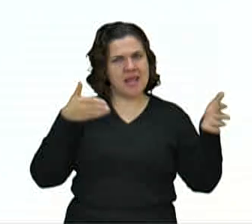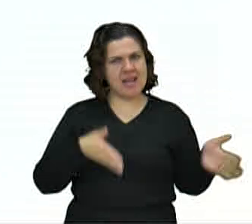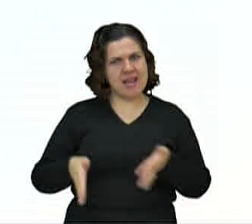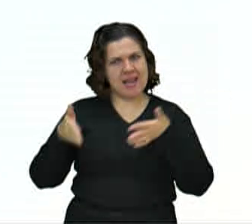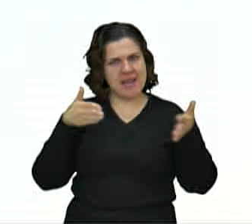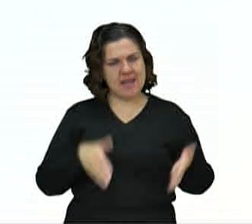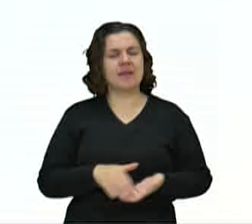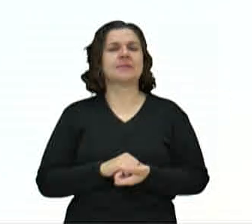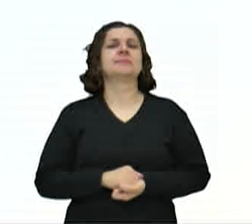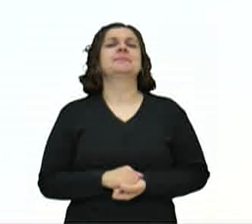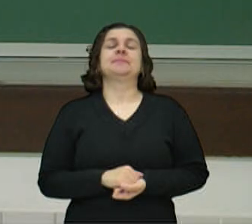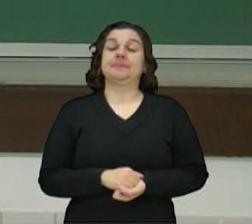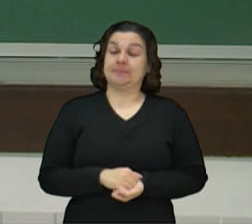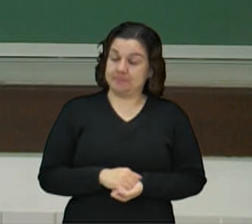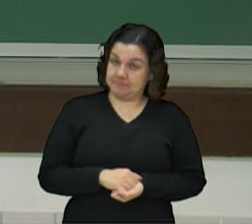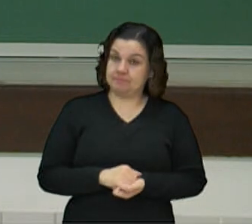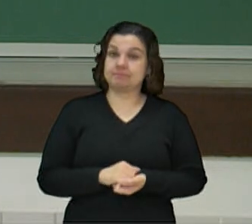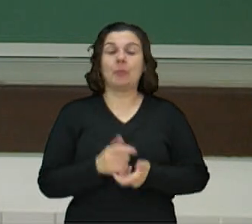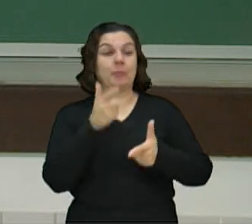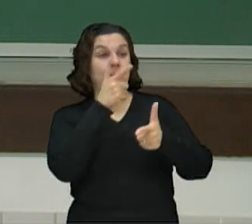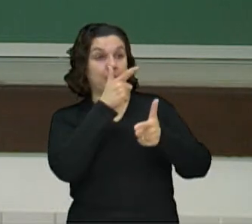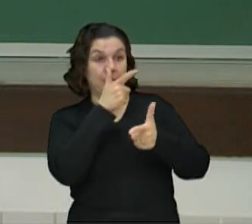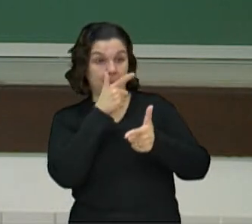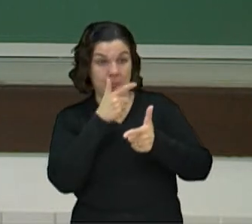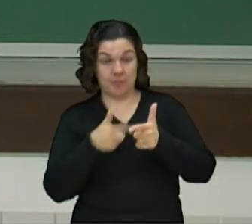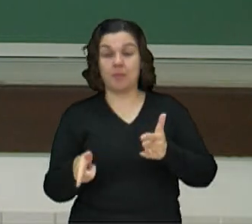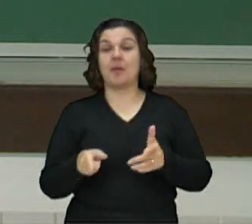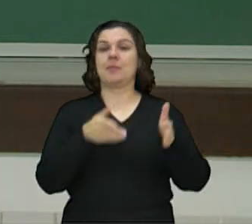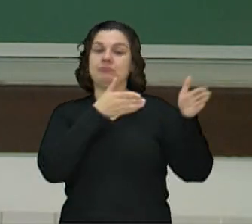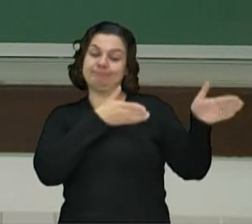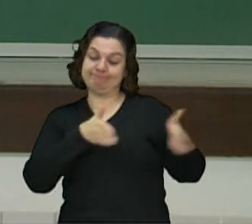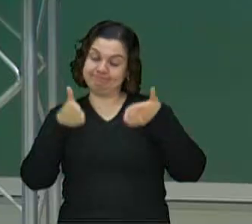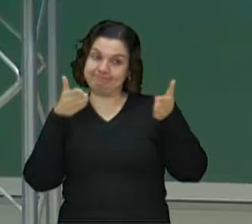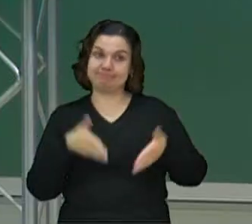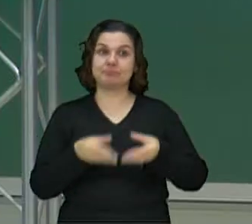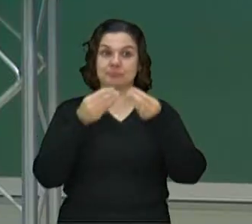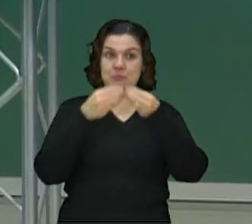alto volume de produção. Crise de superprodução.